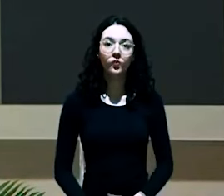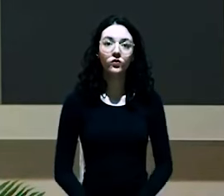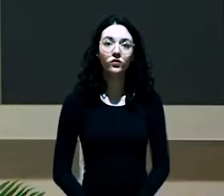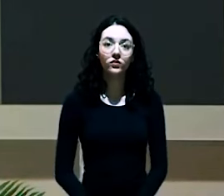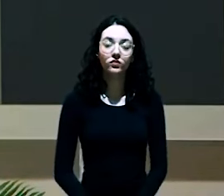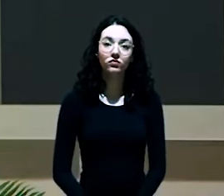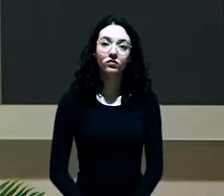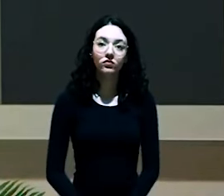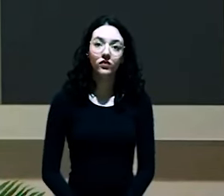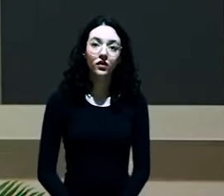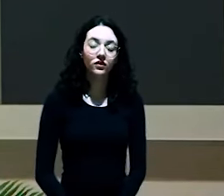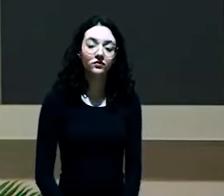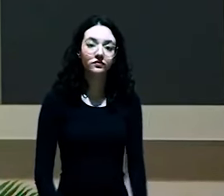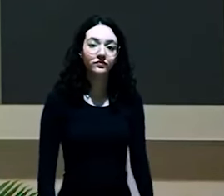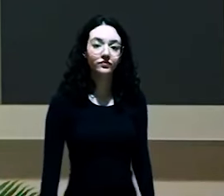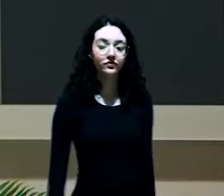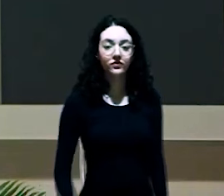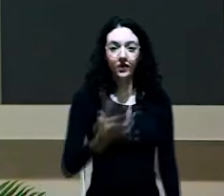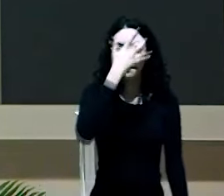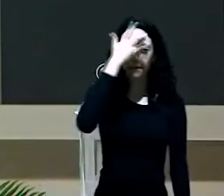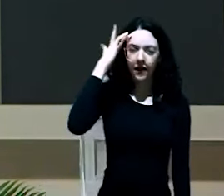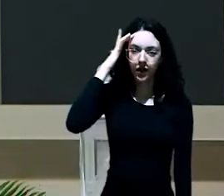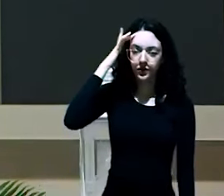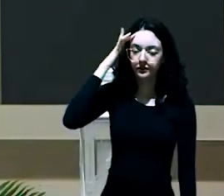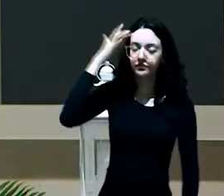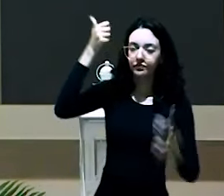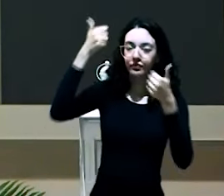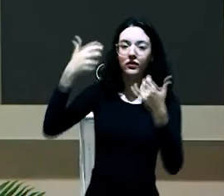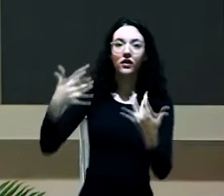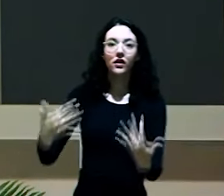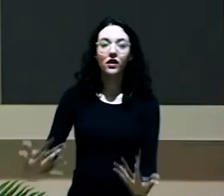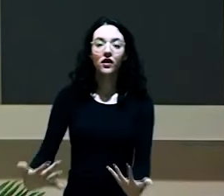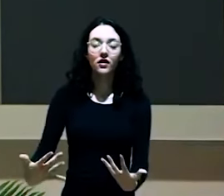amados irmãos, eles diziam, é a segunda graça